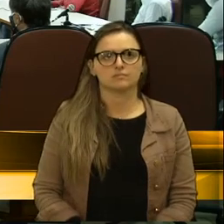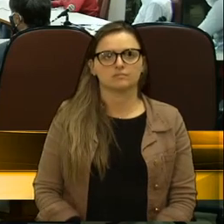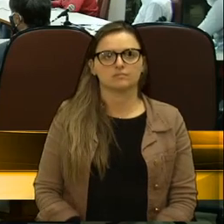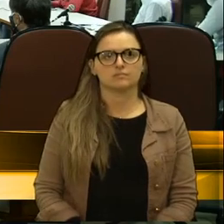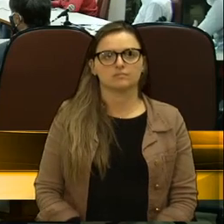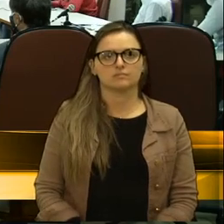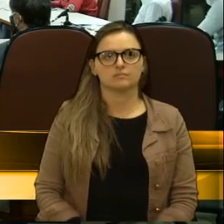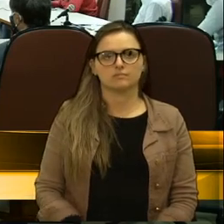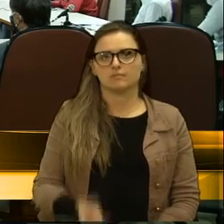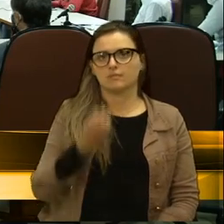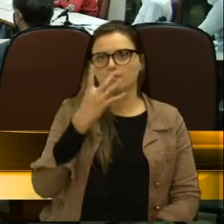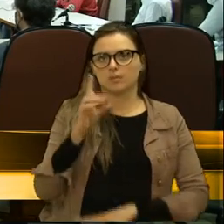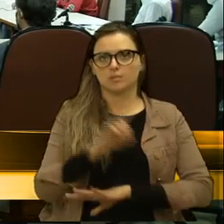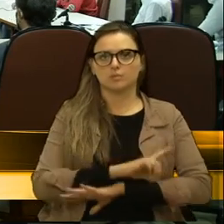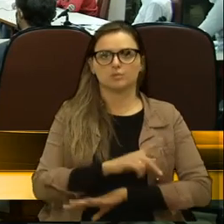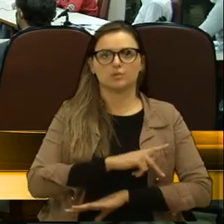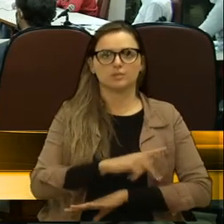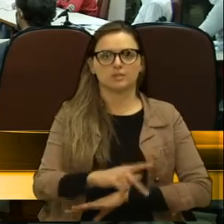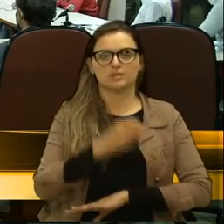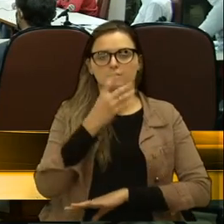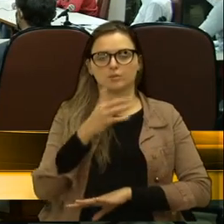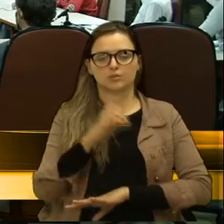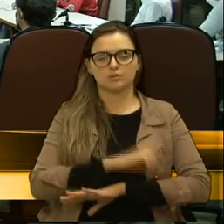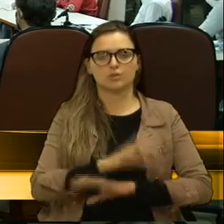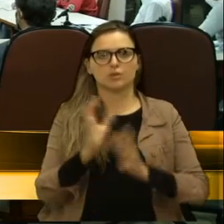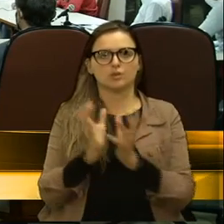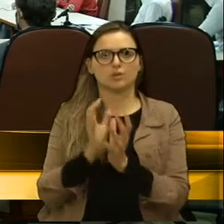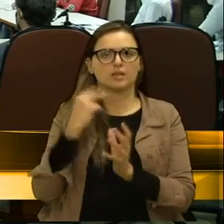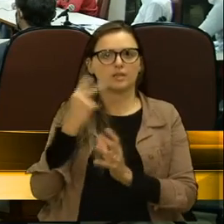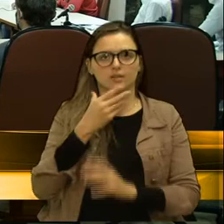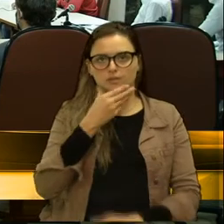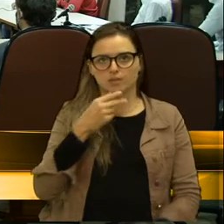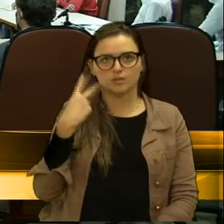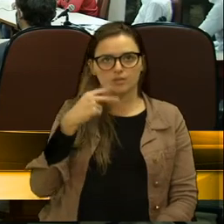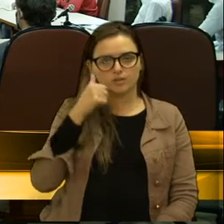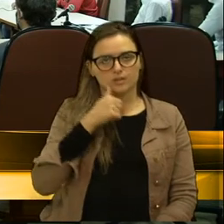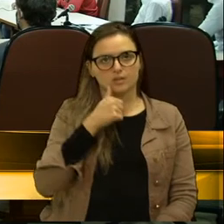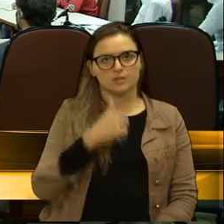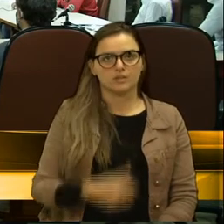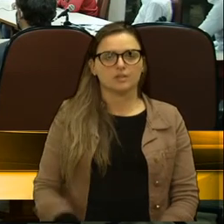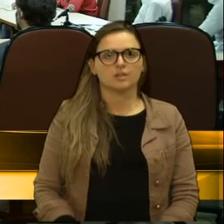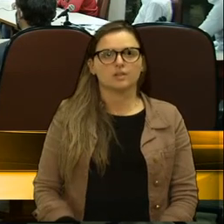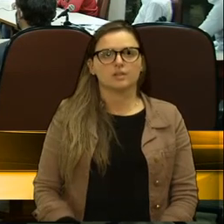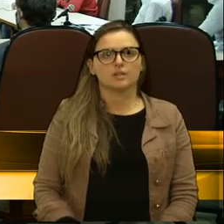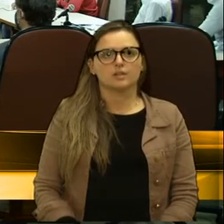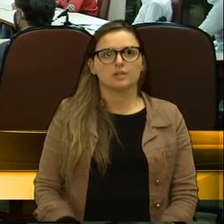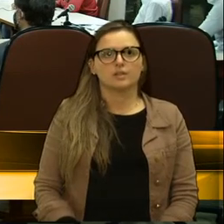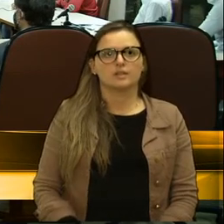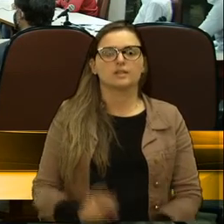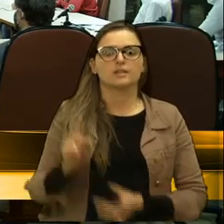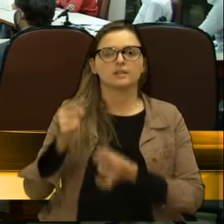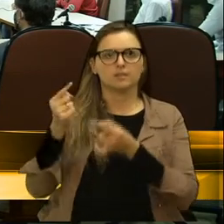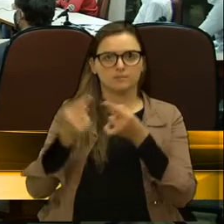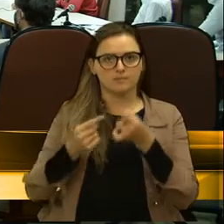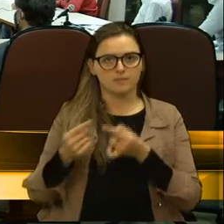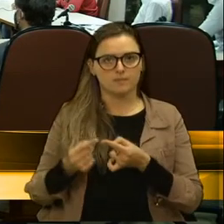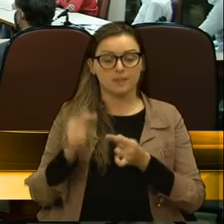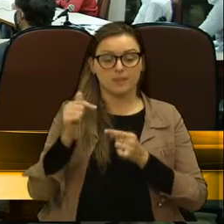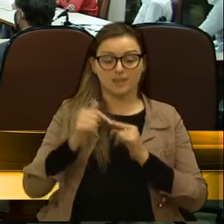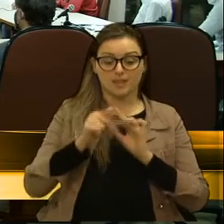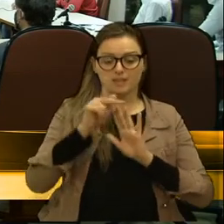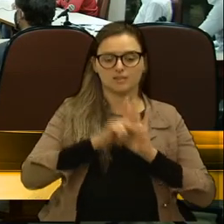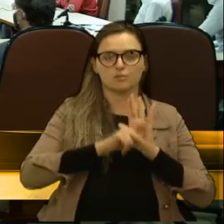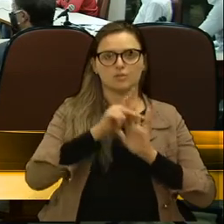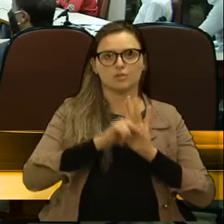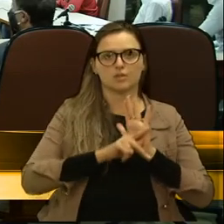Bem, bom dia, presidente, bom dia, colegas vereadoras, vereadores. A discussão é desse projeto,